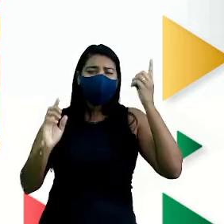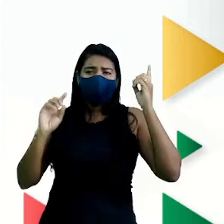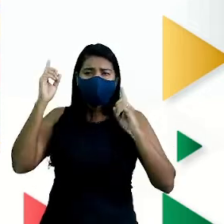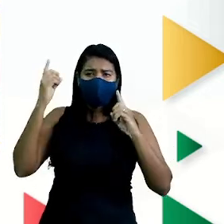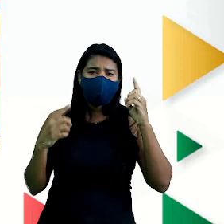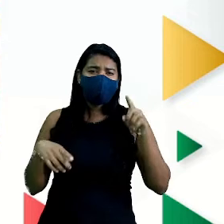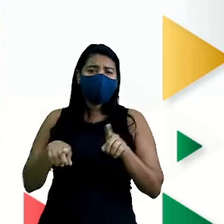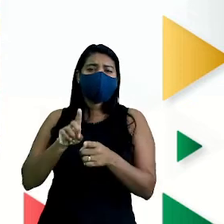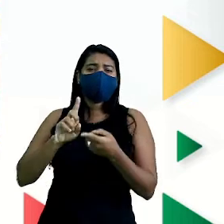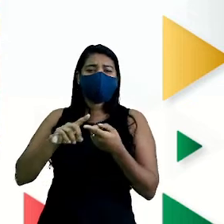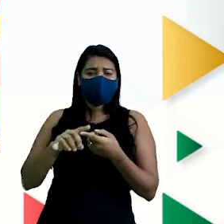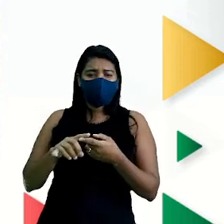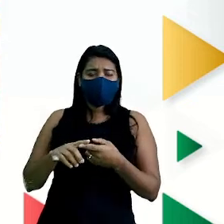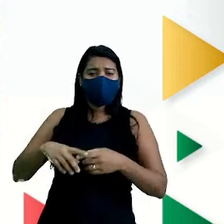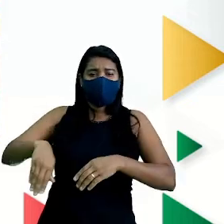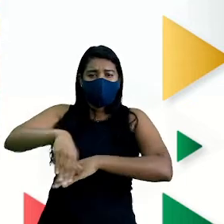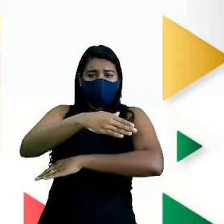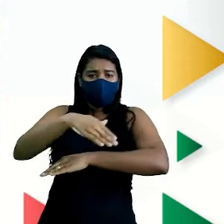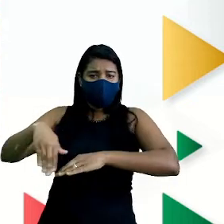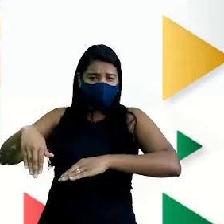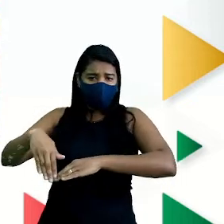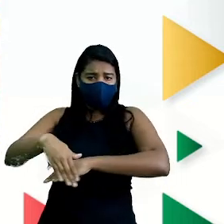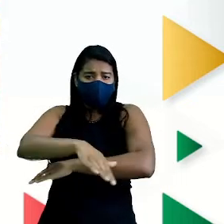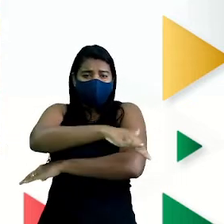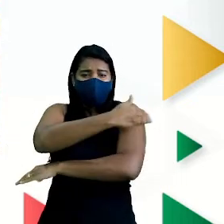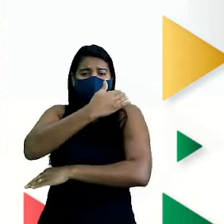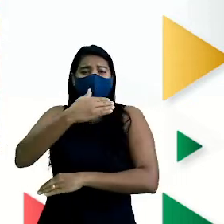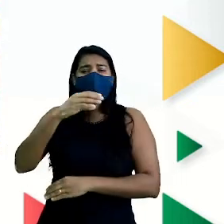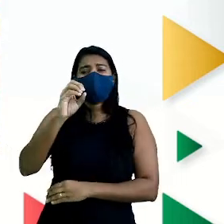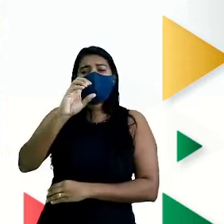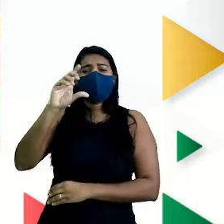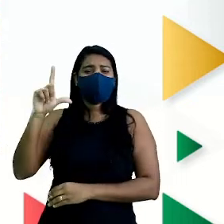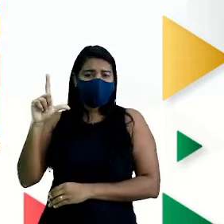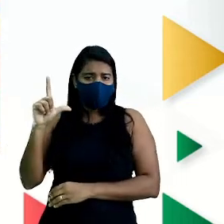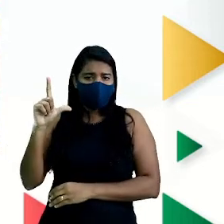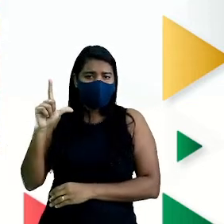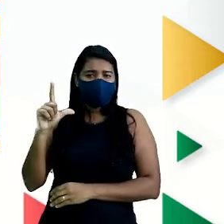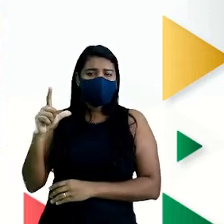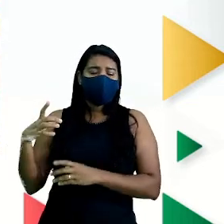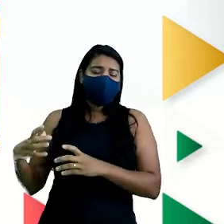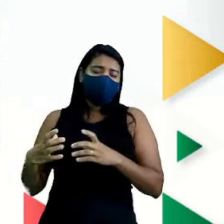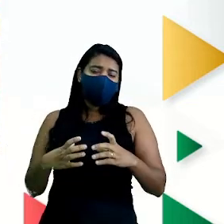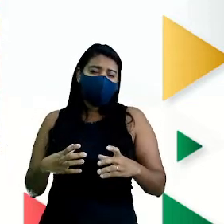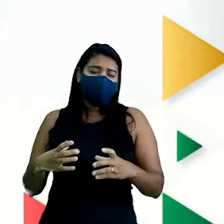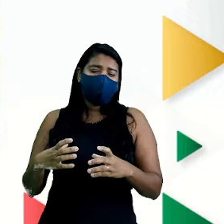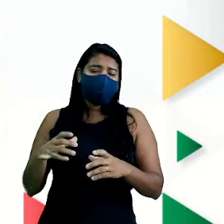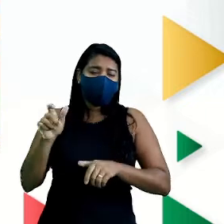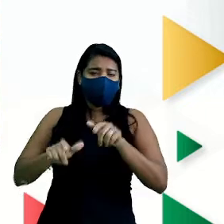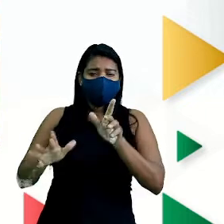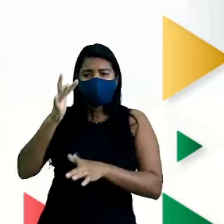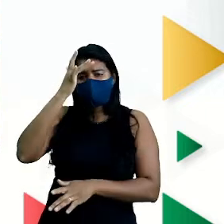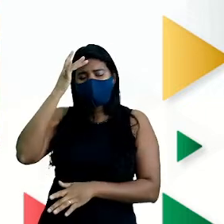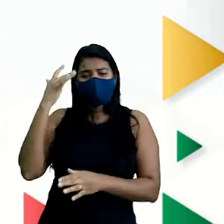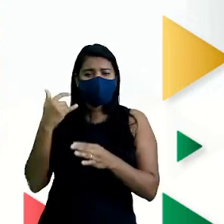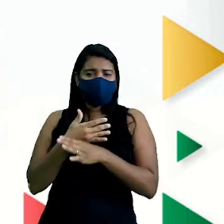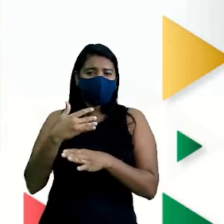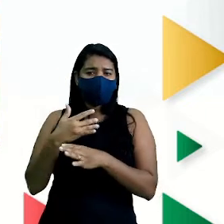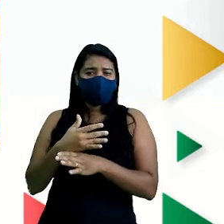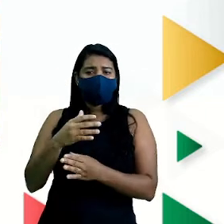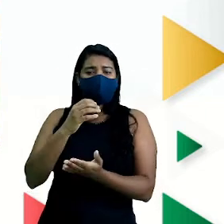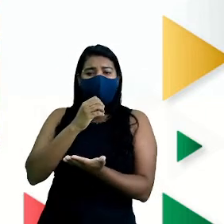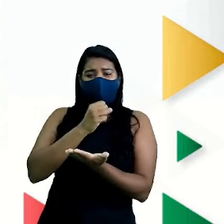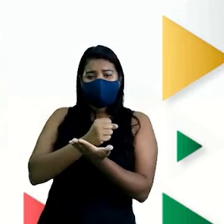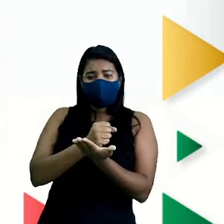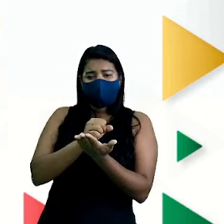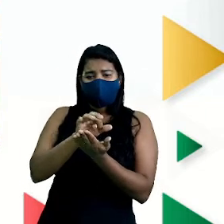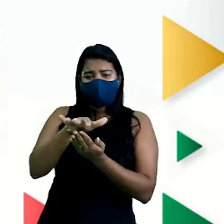presente em Olinda, nas ladeiras de Olinda, quando tem vários blocos subindo e descendo as ladeiras, né? E aí também alguns no Recife Antigo, a gente vê alguns blocos